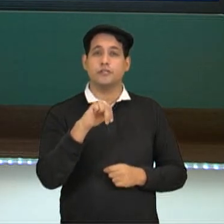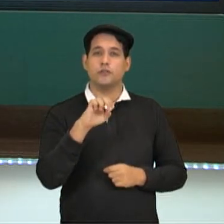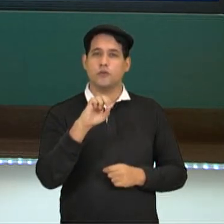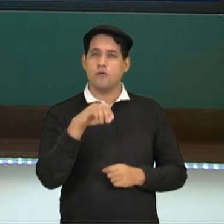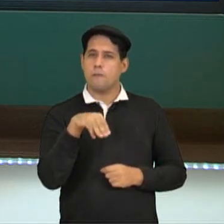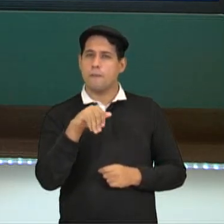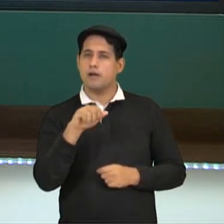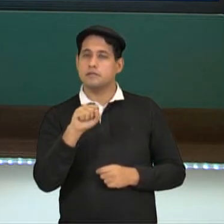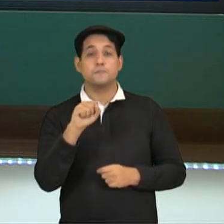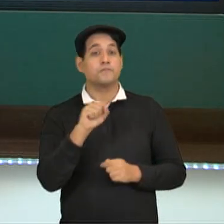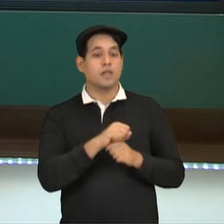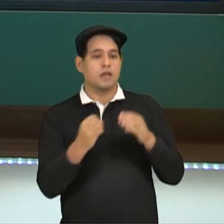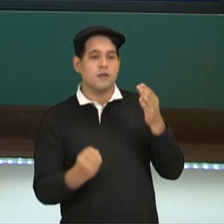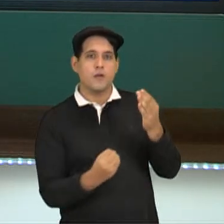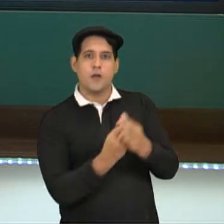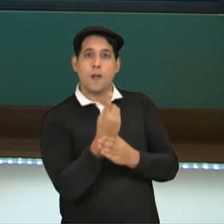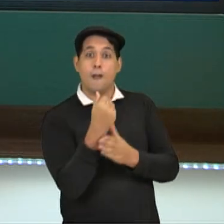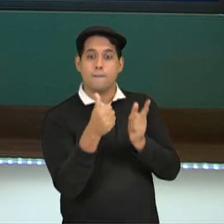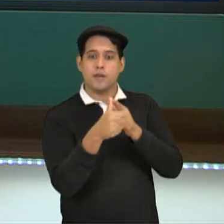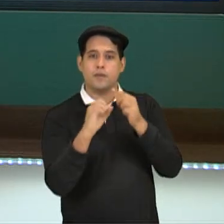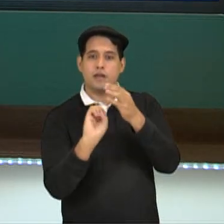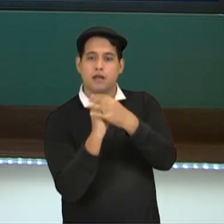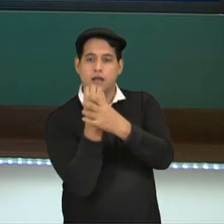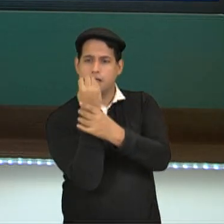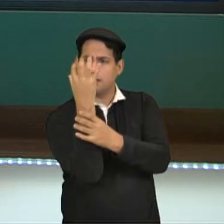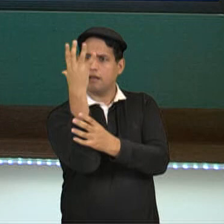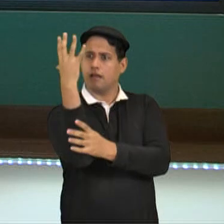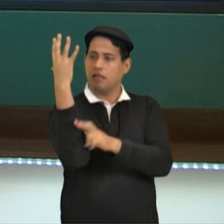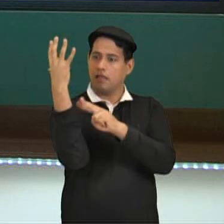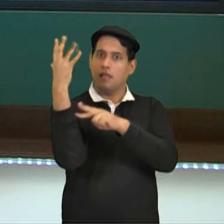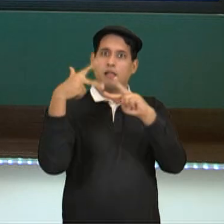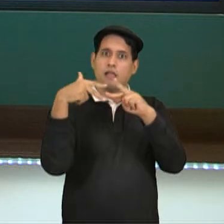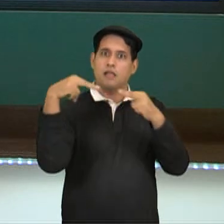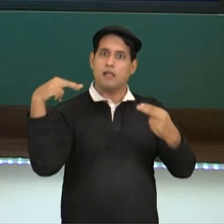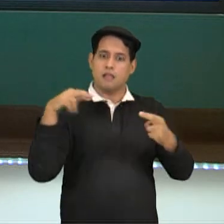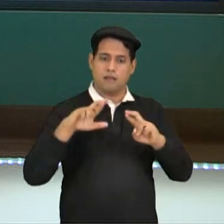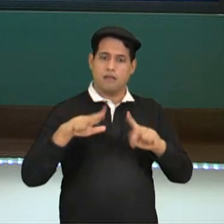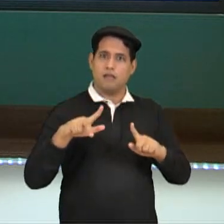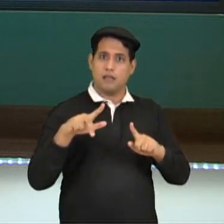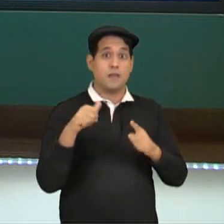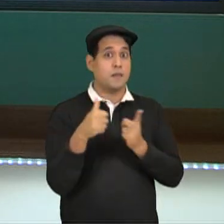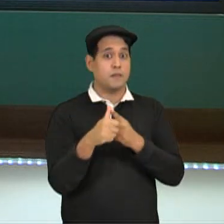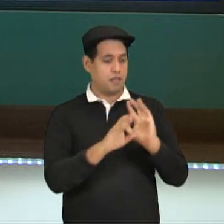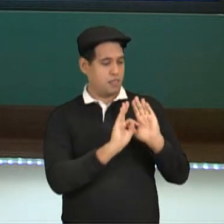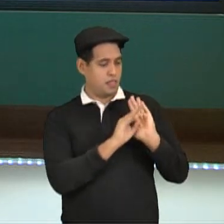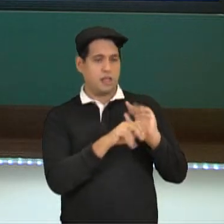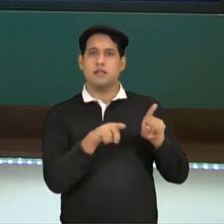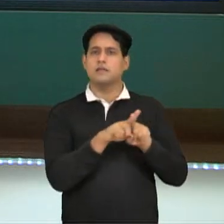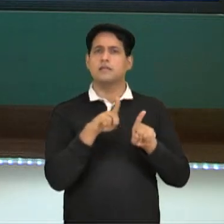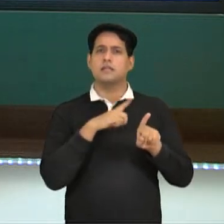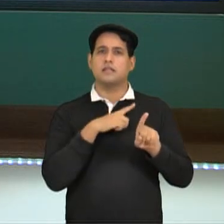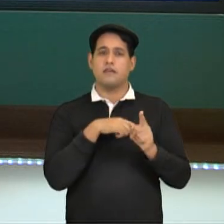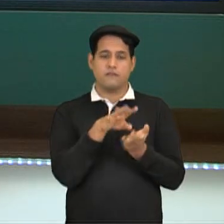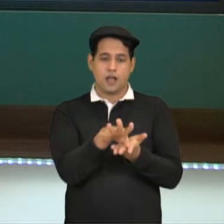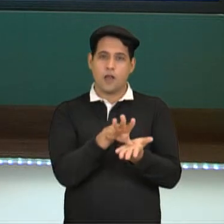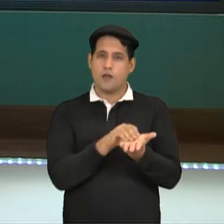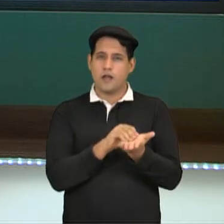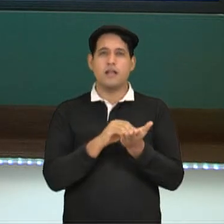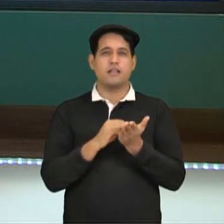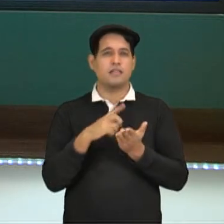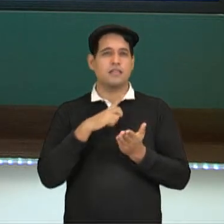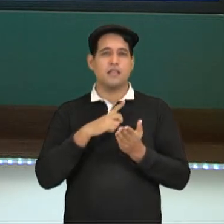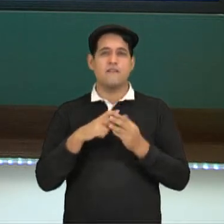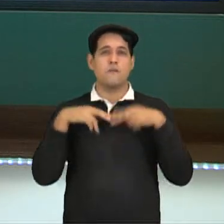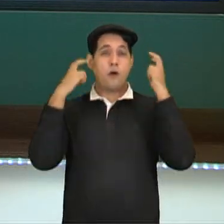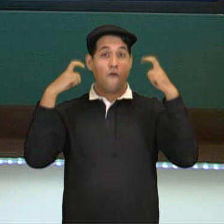o surgimento da primeira planta geneticamente modificada, o nosso primeiro transgênico. A gente teve a clonagem da ovelha Dolly, que